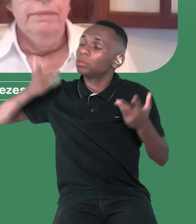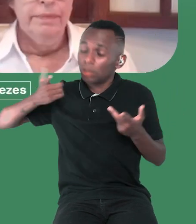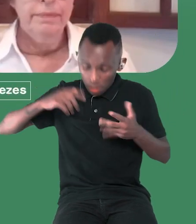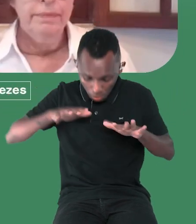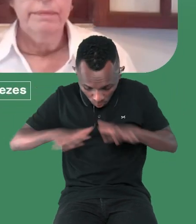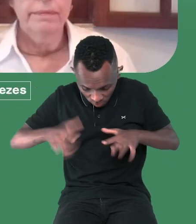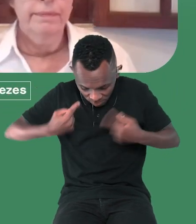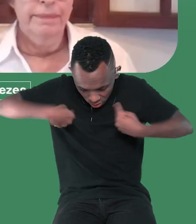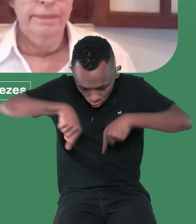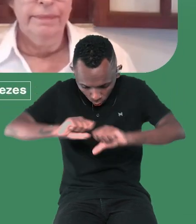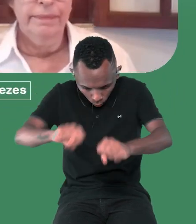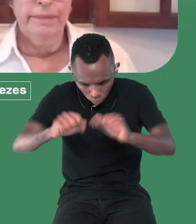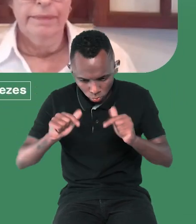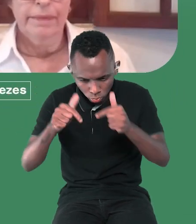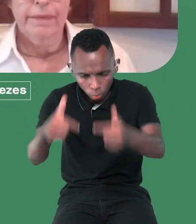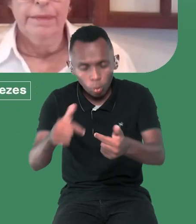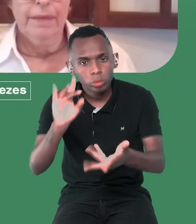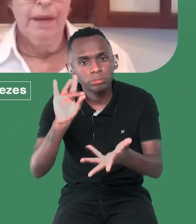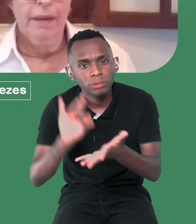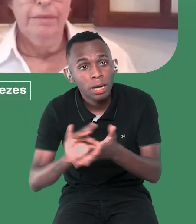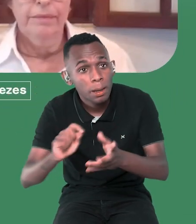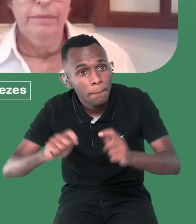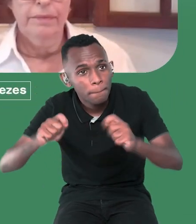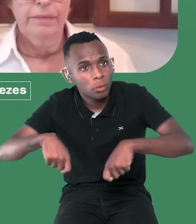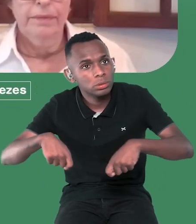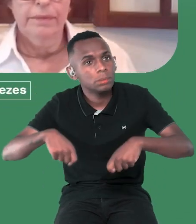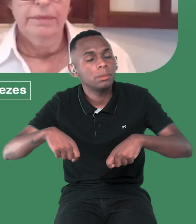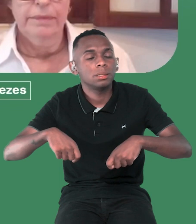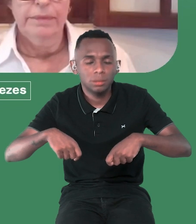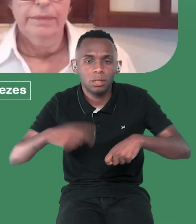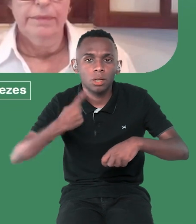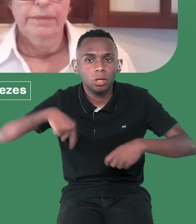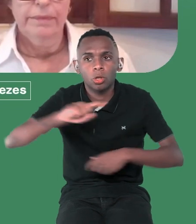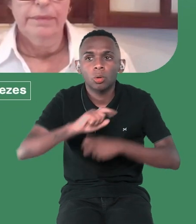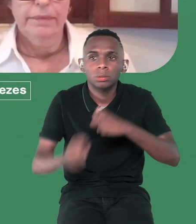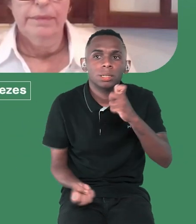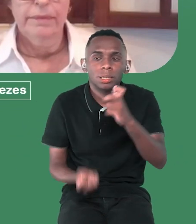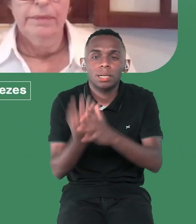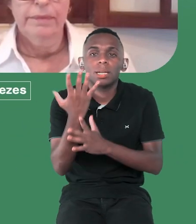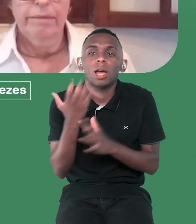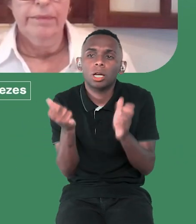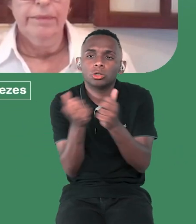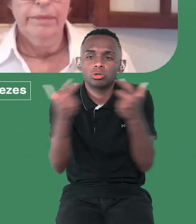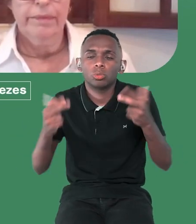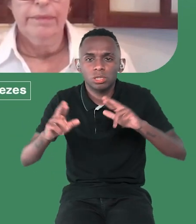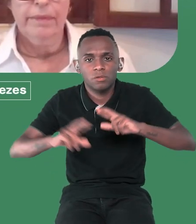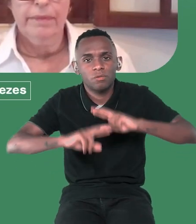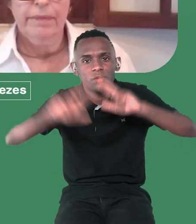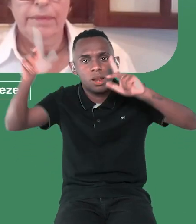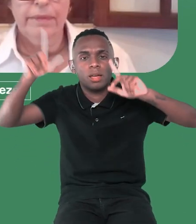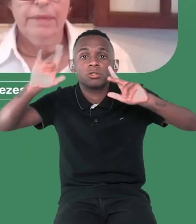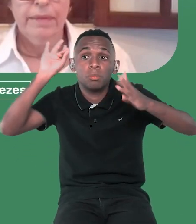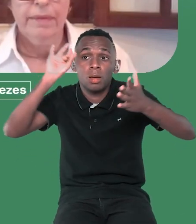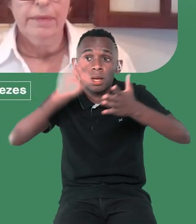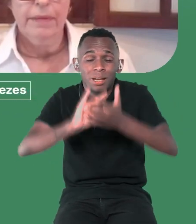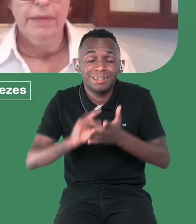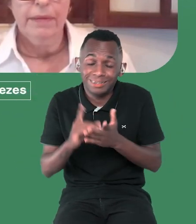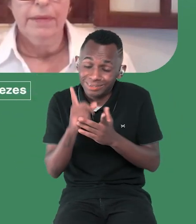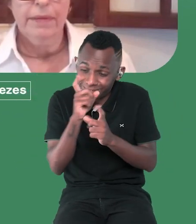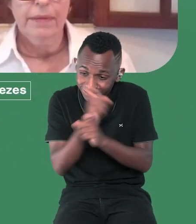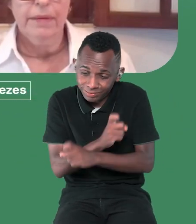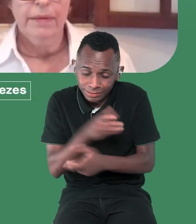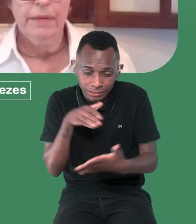enxergando, né? Muitas vezes alguém chega para mim e fala assim, nossa, interessante você ter falado isso, que